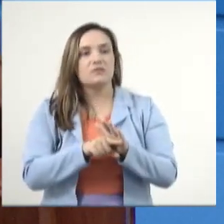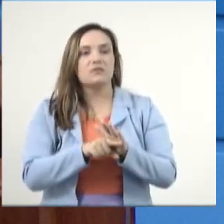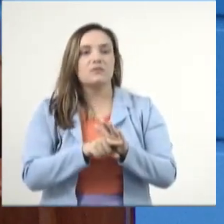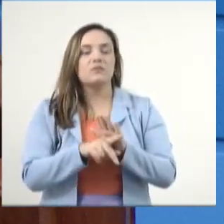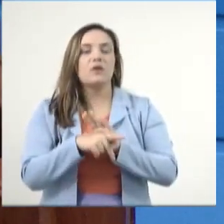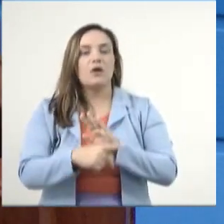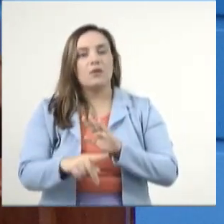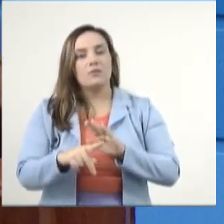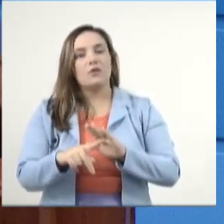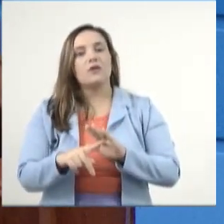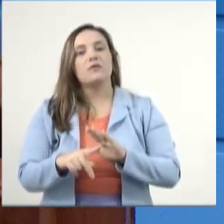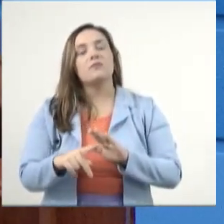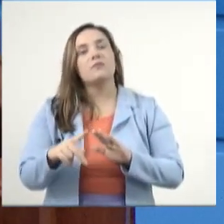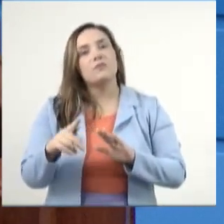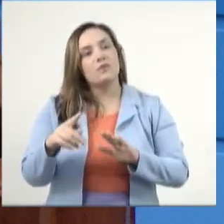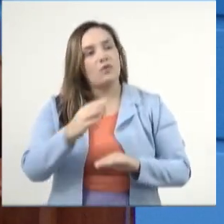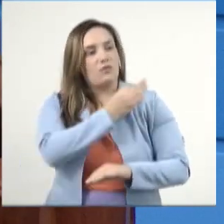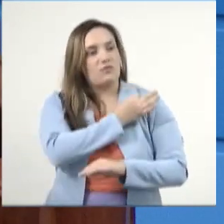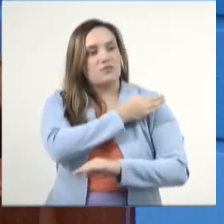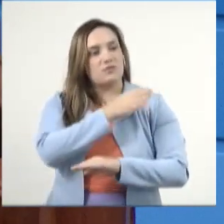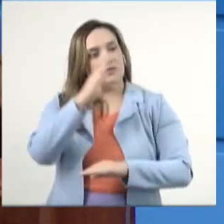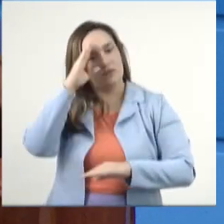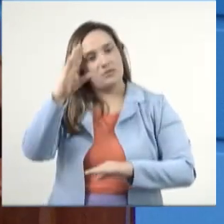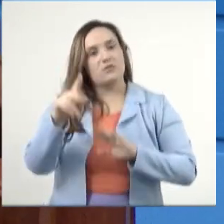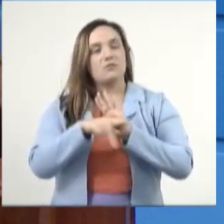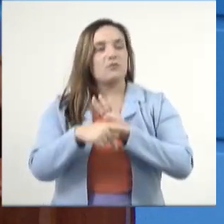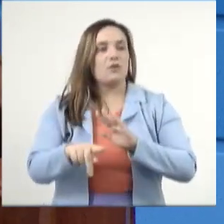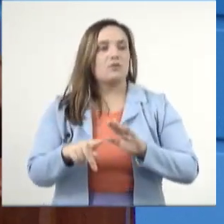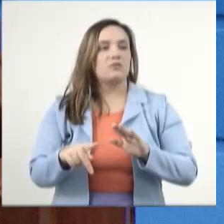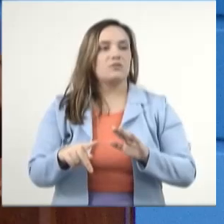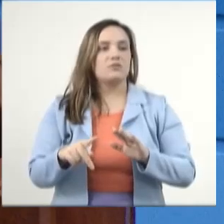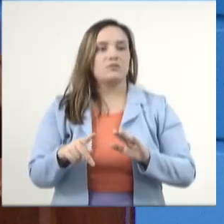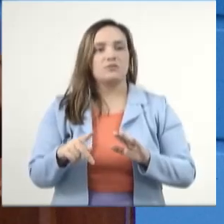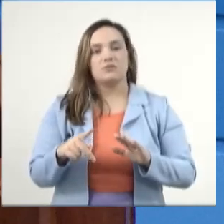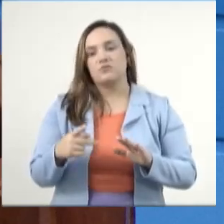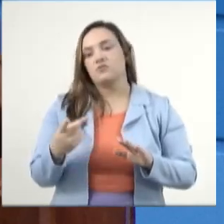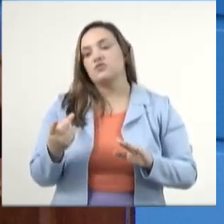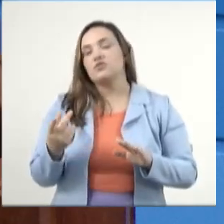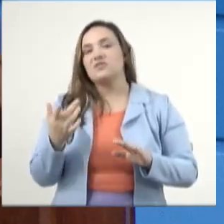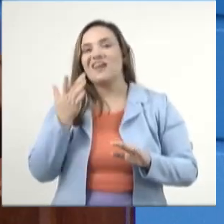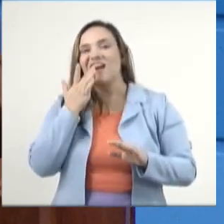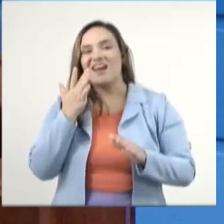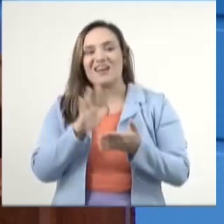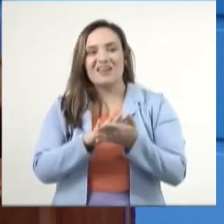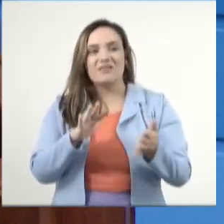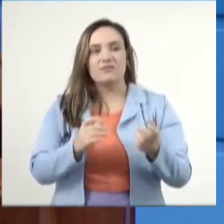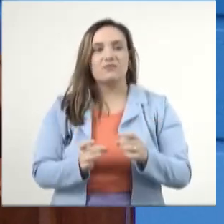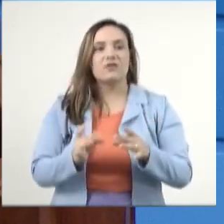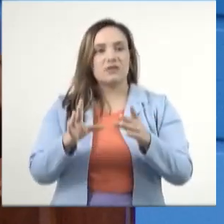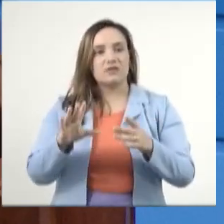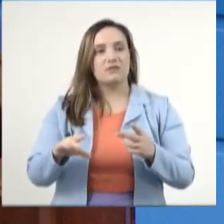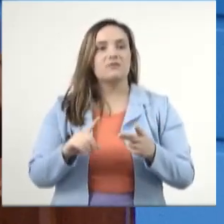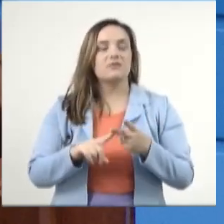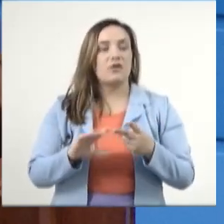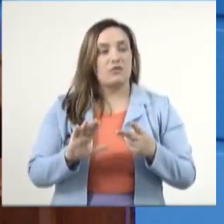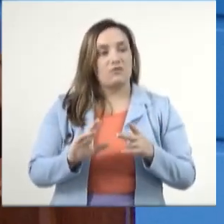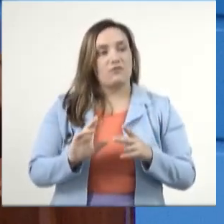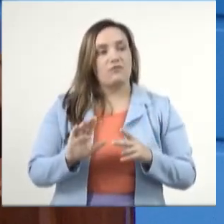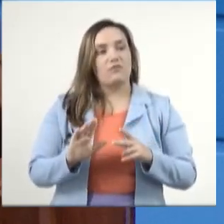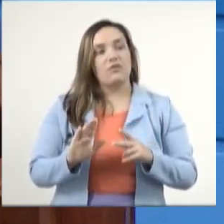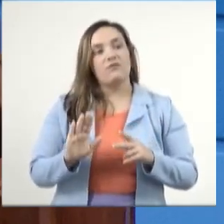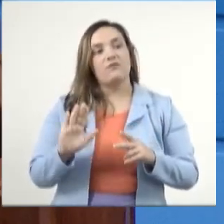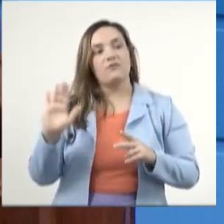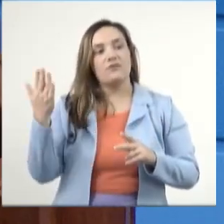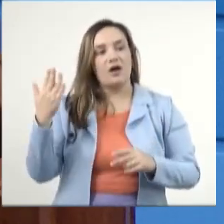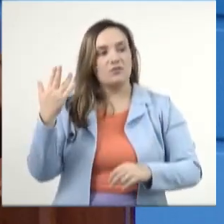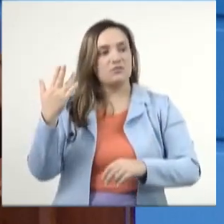presentes oficiais vendidos pela gestão do Bolsonaro, as joias, né, que foram vendidas, e supostas fraudes nos